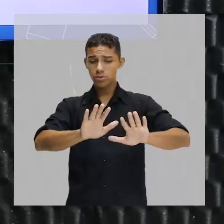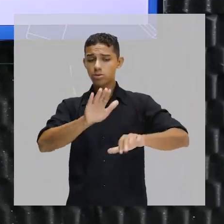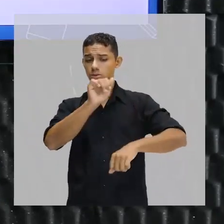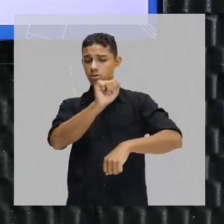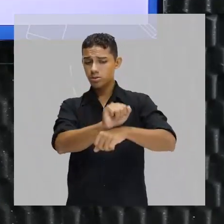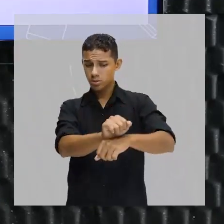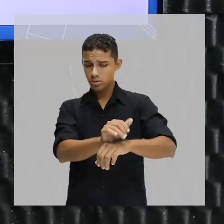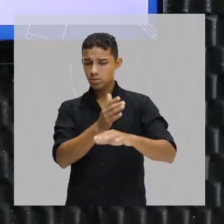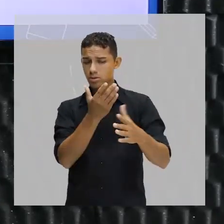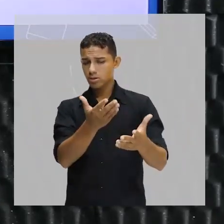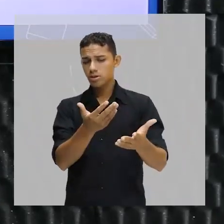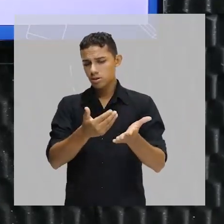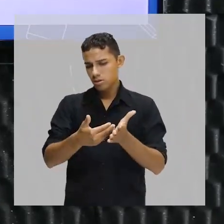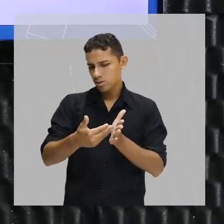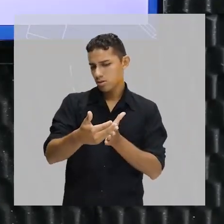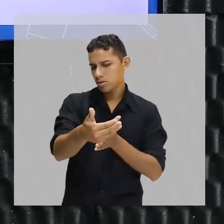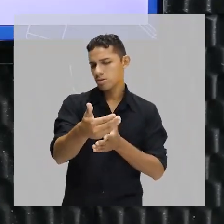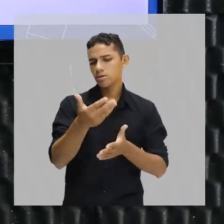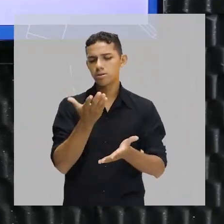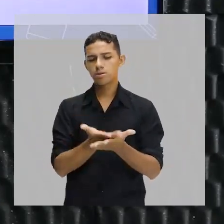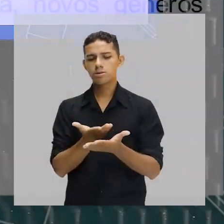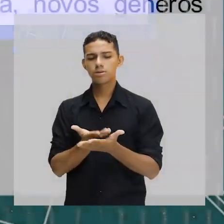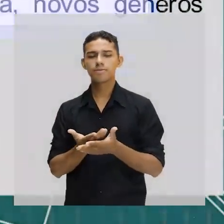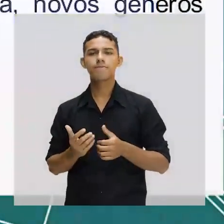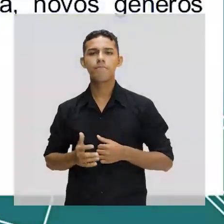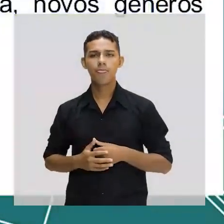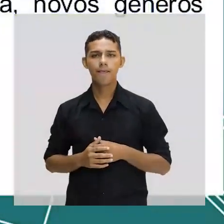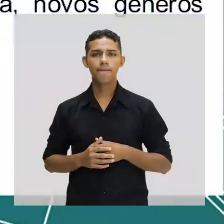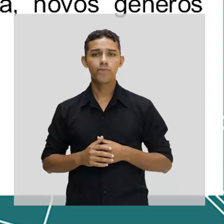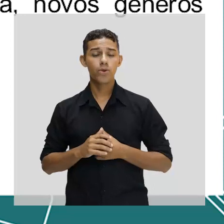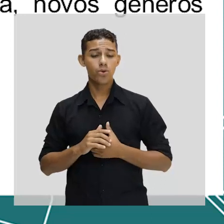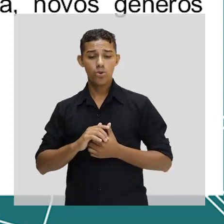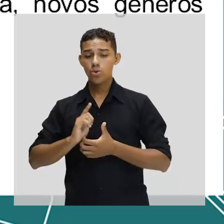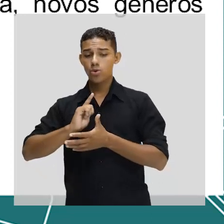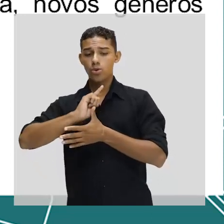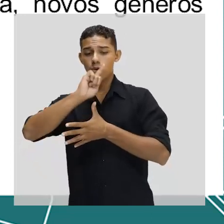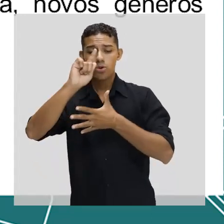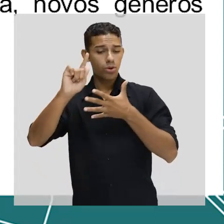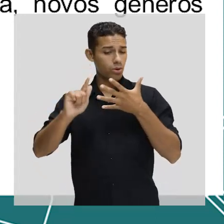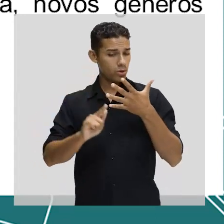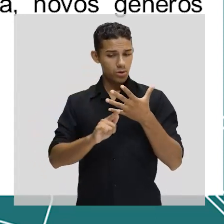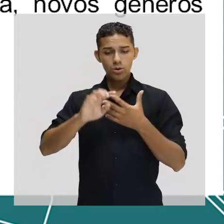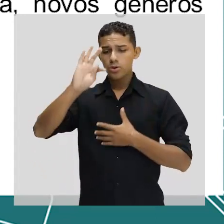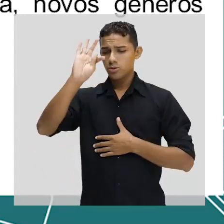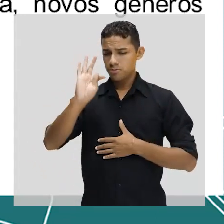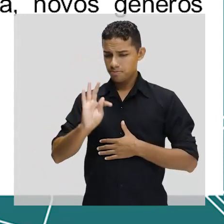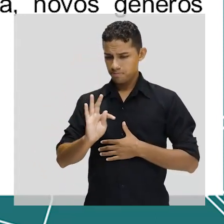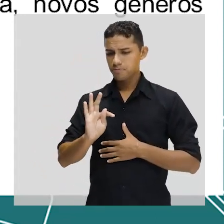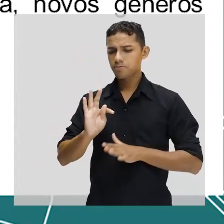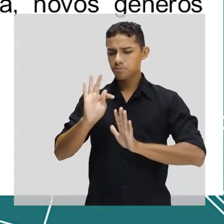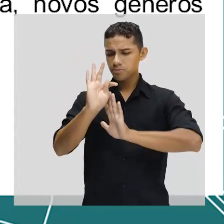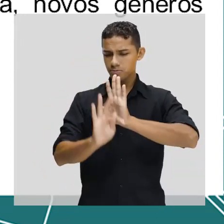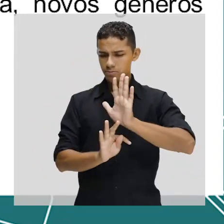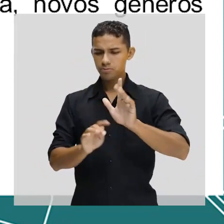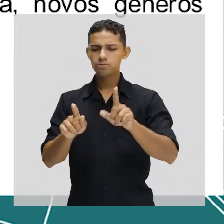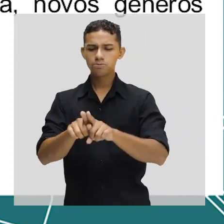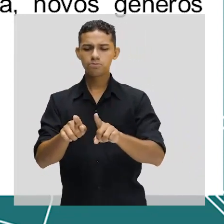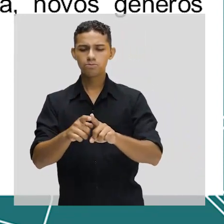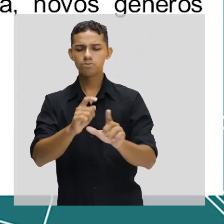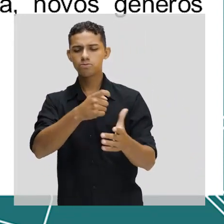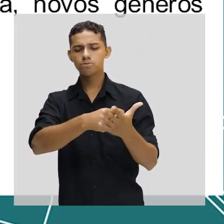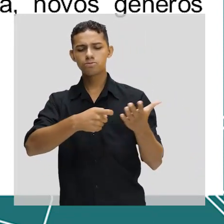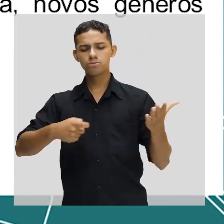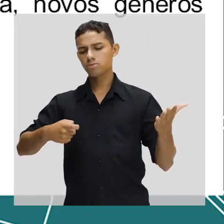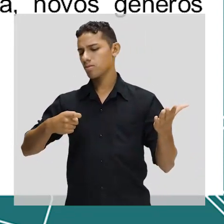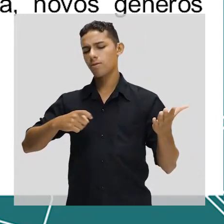aqui ao longo da aula. Os gêneros textuais estão diretamente ligados às práticas sociais, por isso